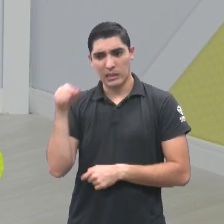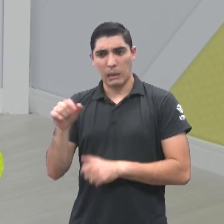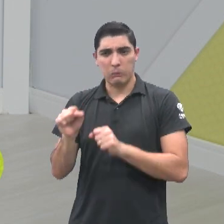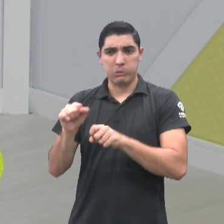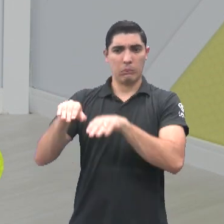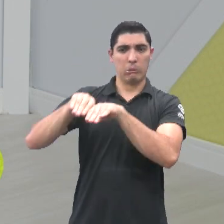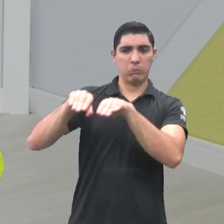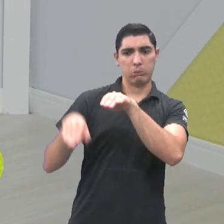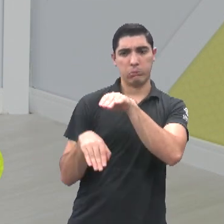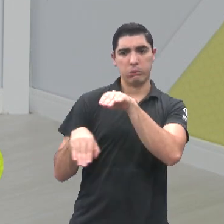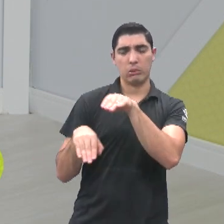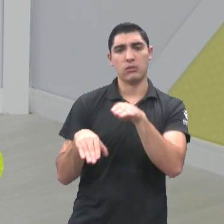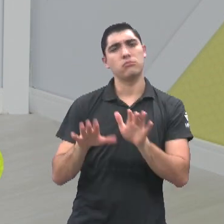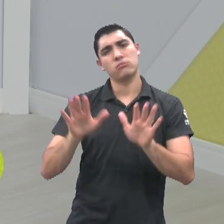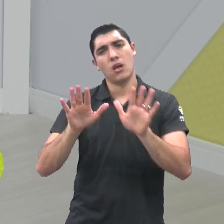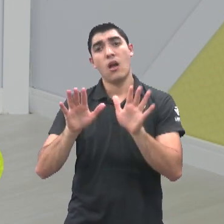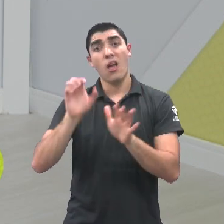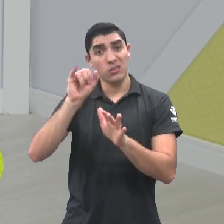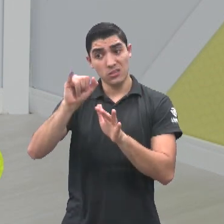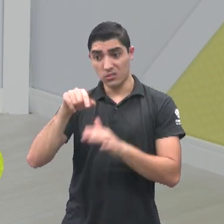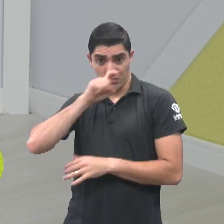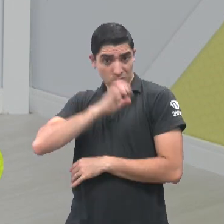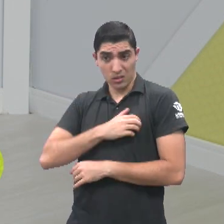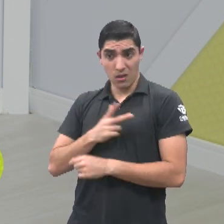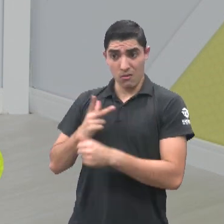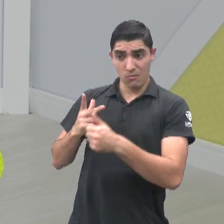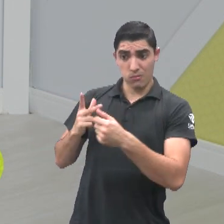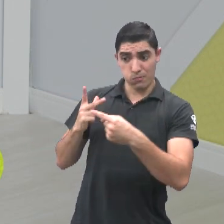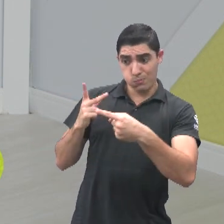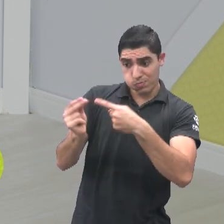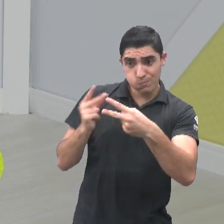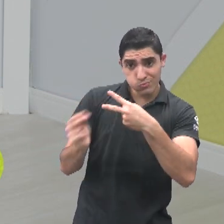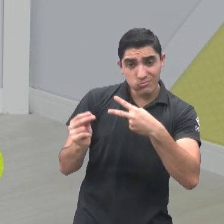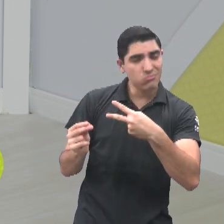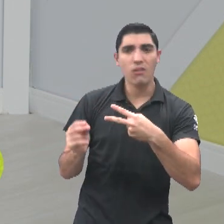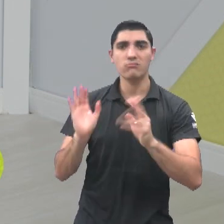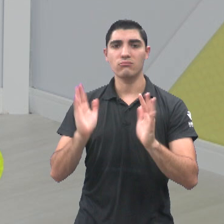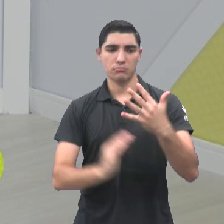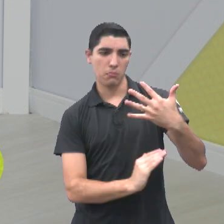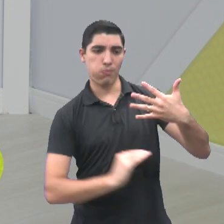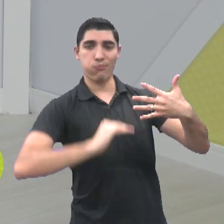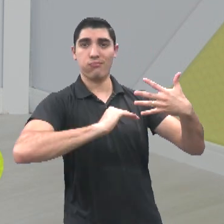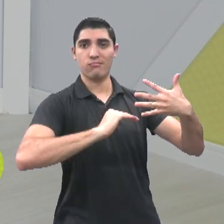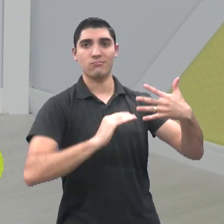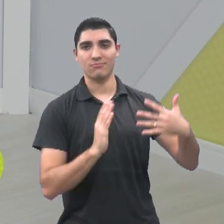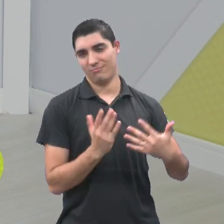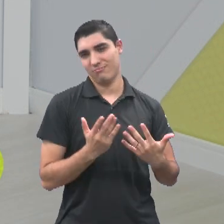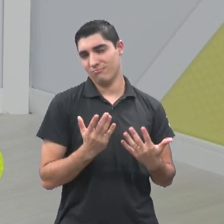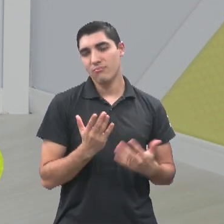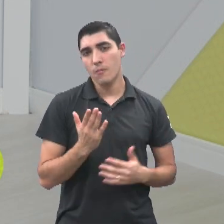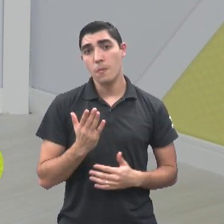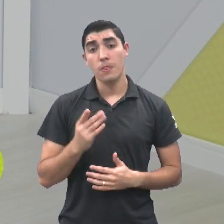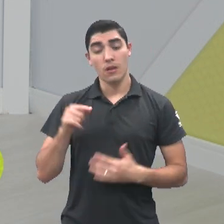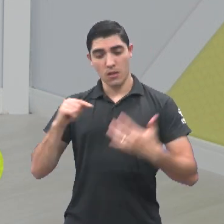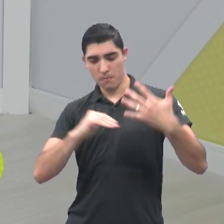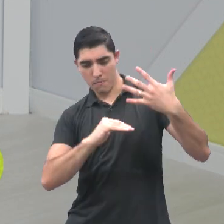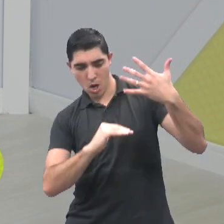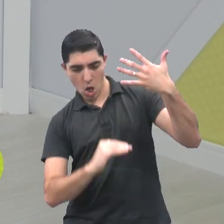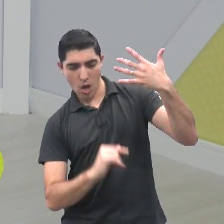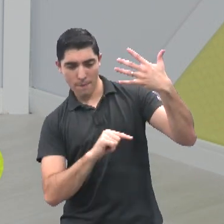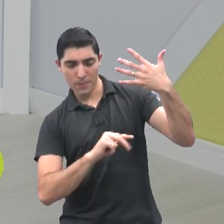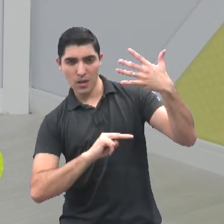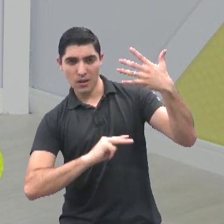cair, mas obviamente, 2 vitórias já coloca o São José no G8 novamente, quem está lá embaixo, como você bem falou, os lanternas do campeonato já